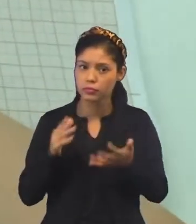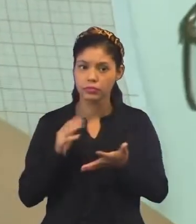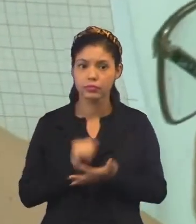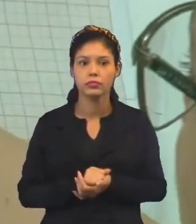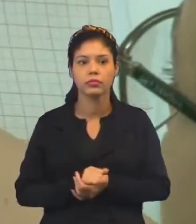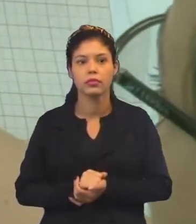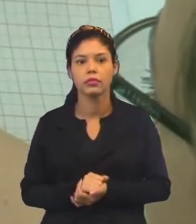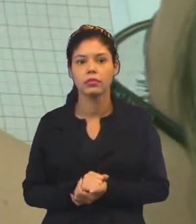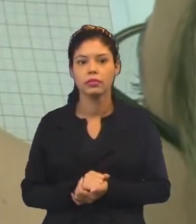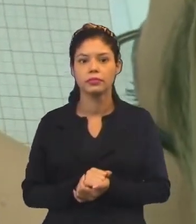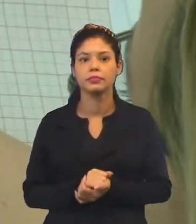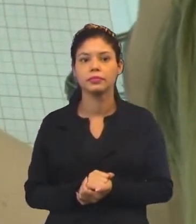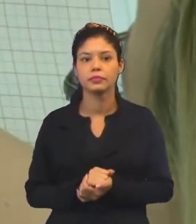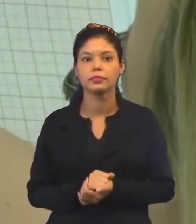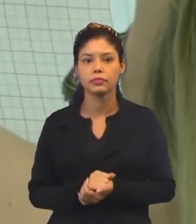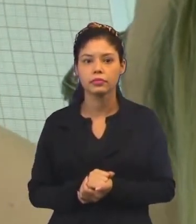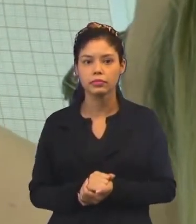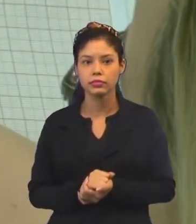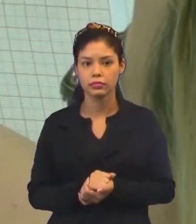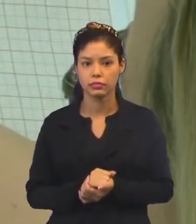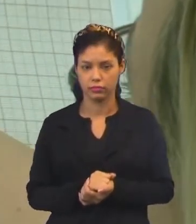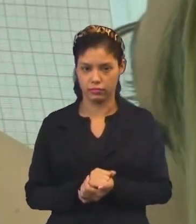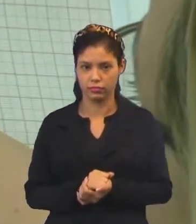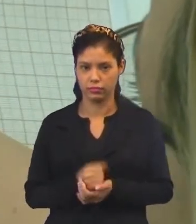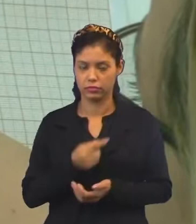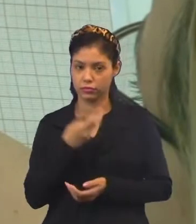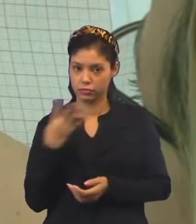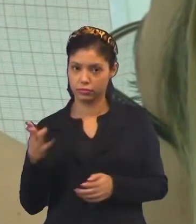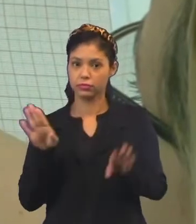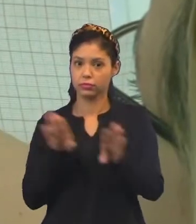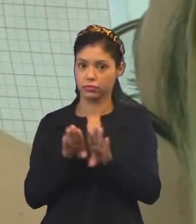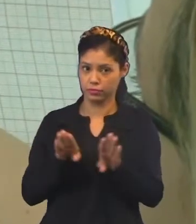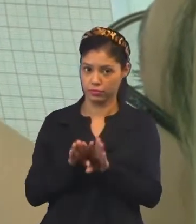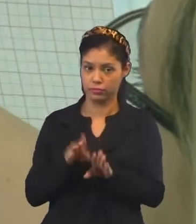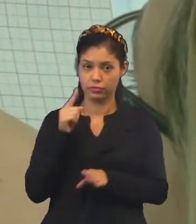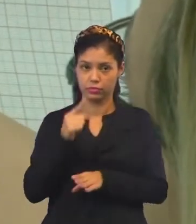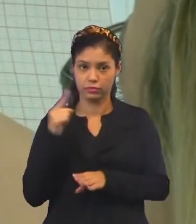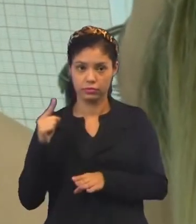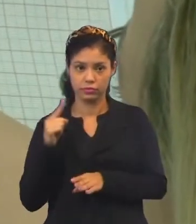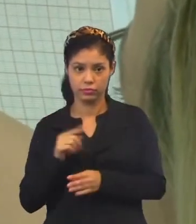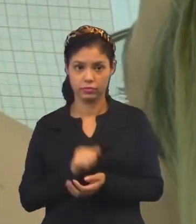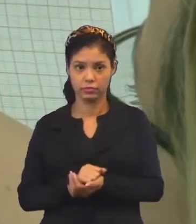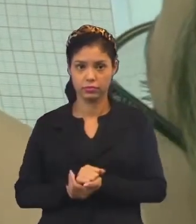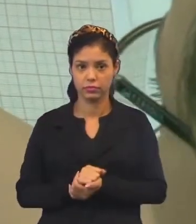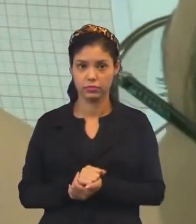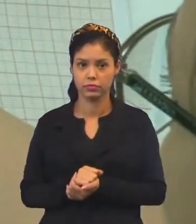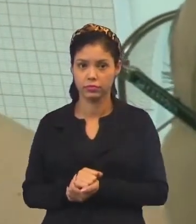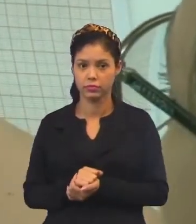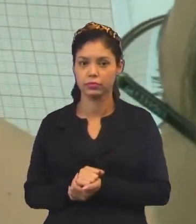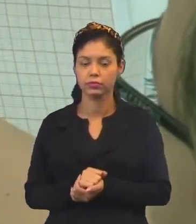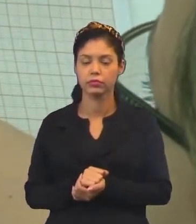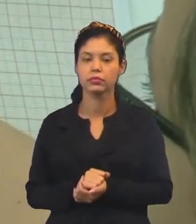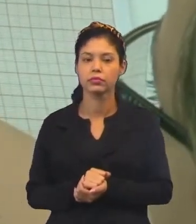saber? Vamos lá, a gente pode contar assim também, contar de 1 por 1.